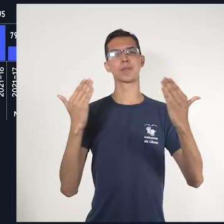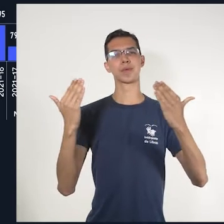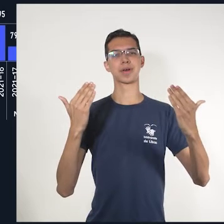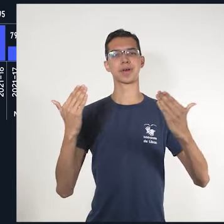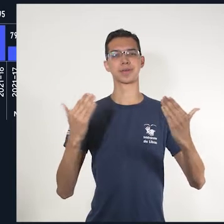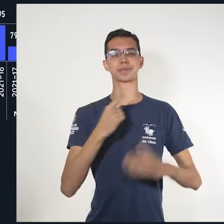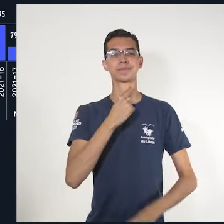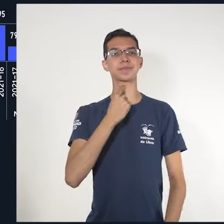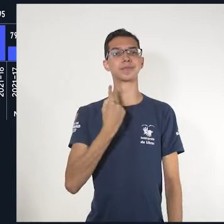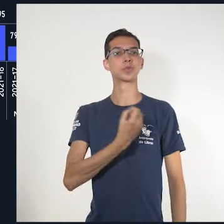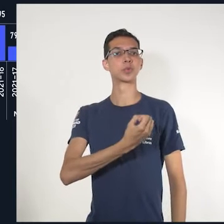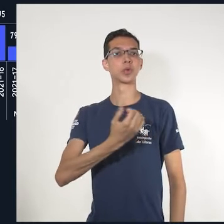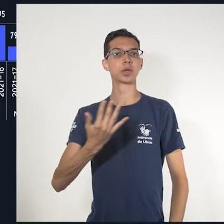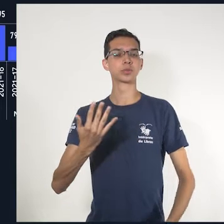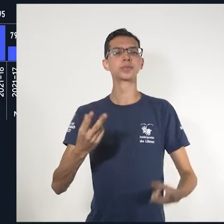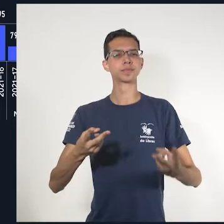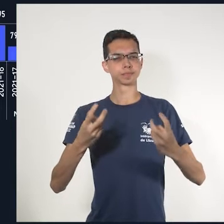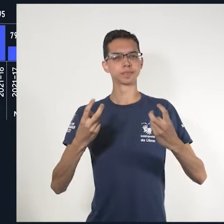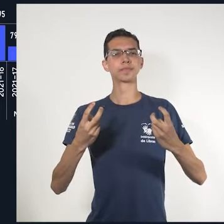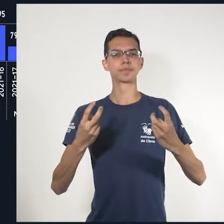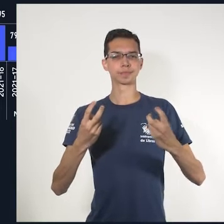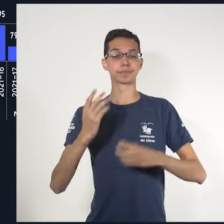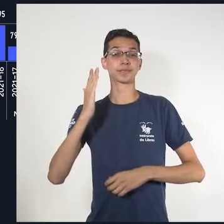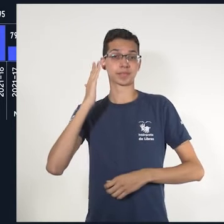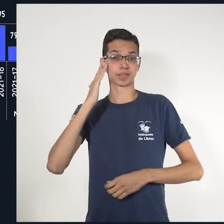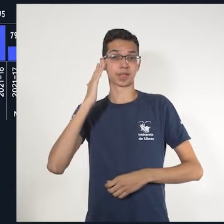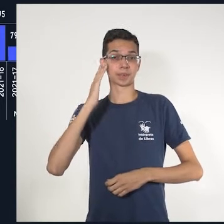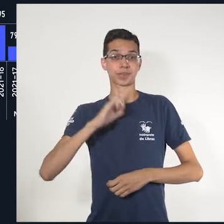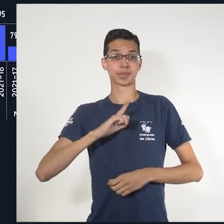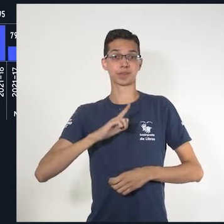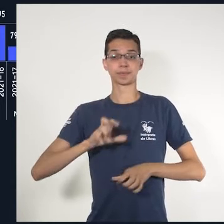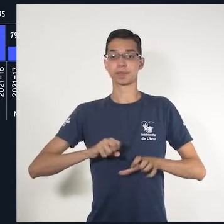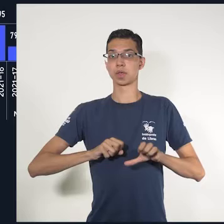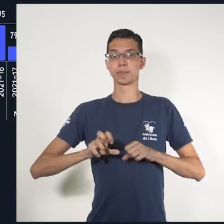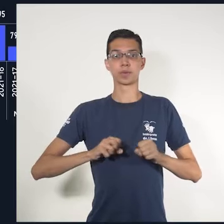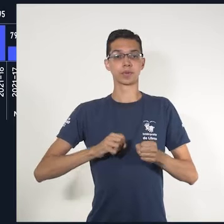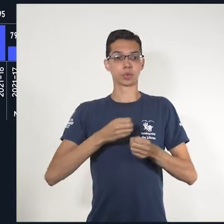Obviamente, como nós tivemos um número de casos muito superior